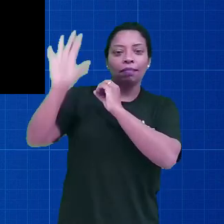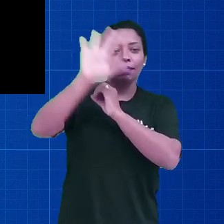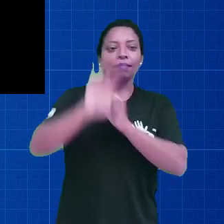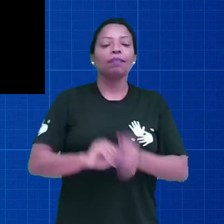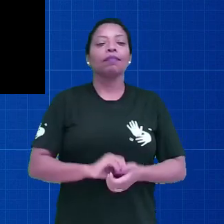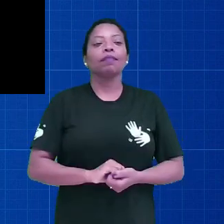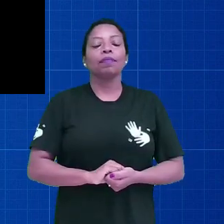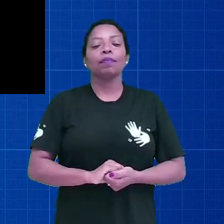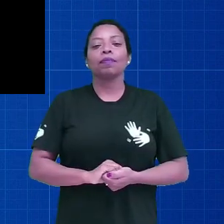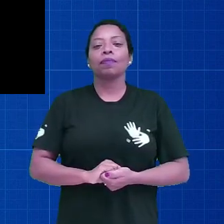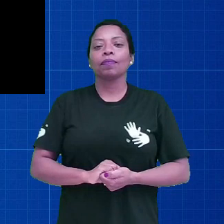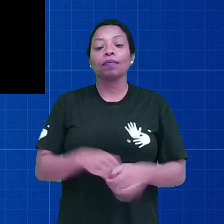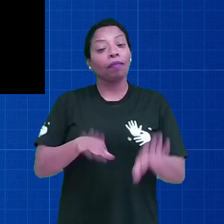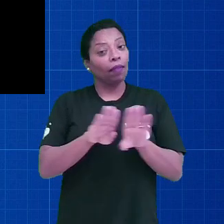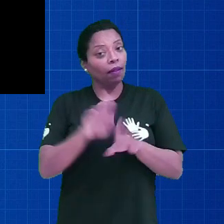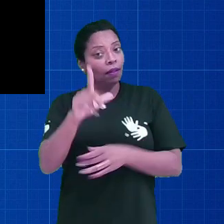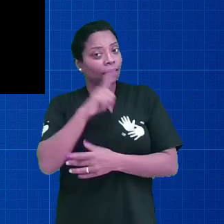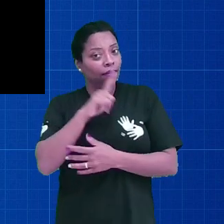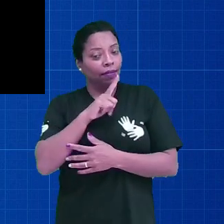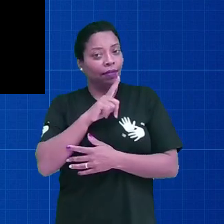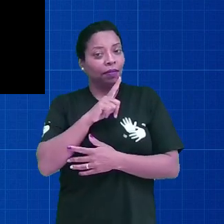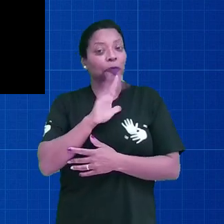Por outro lado,